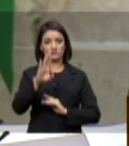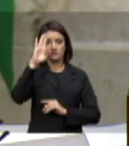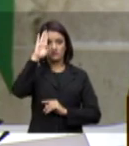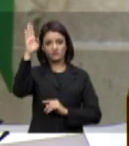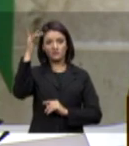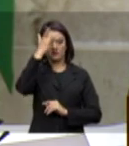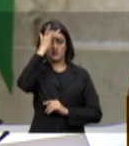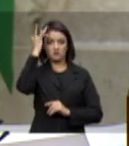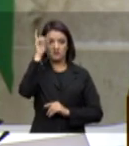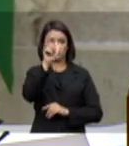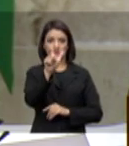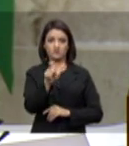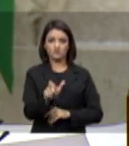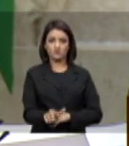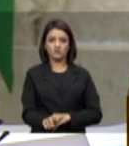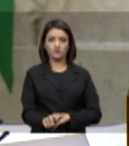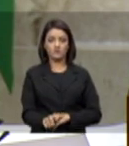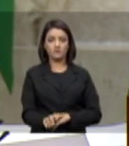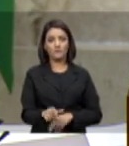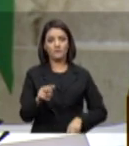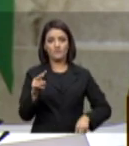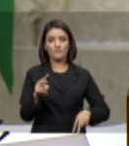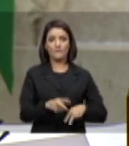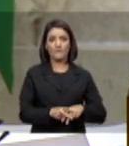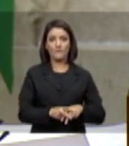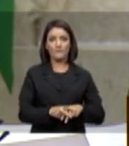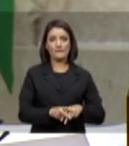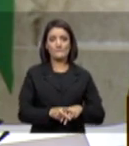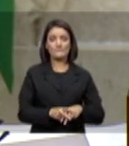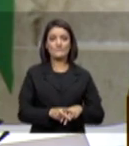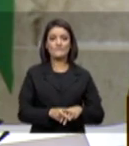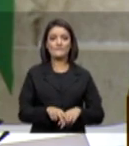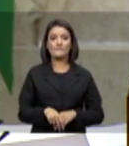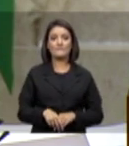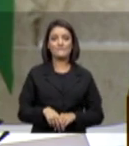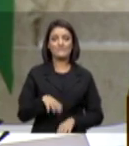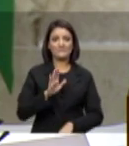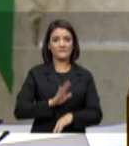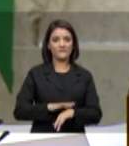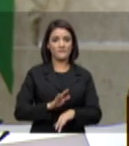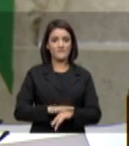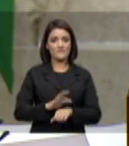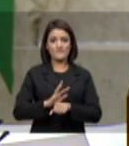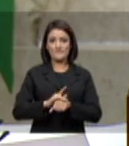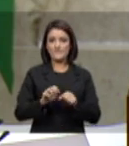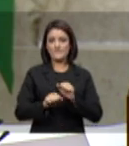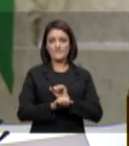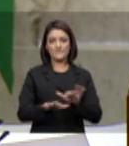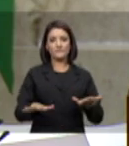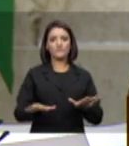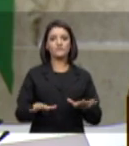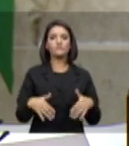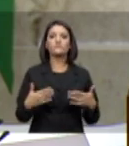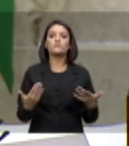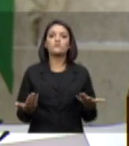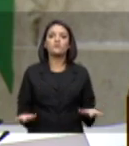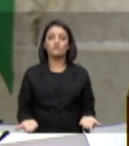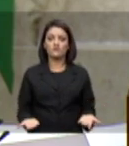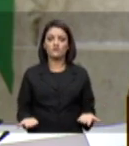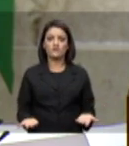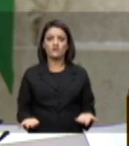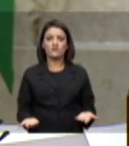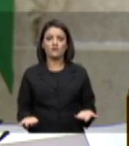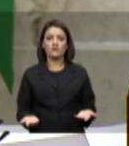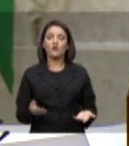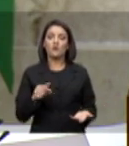de uma pessoa que esteja presa em um período de epidemia então é isso que eu gostaria